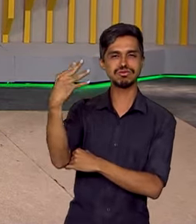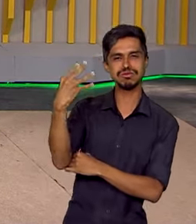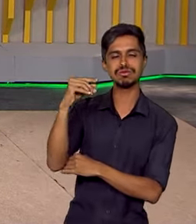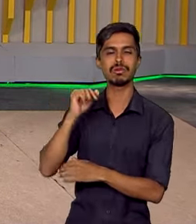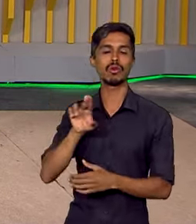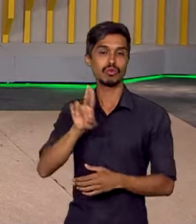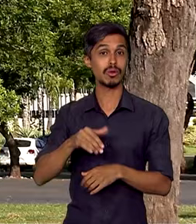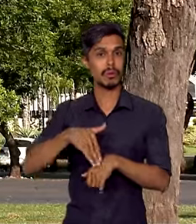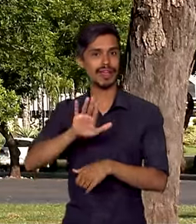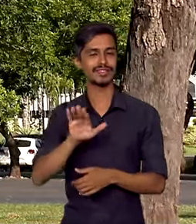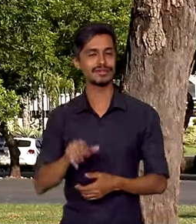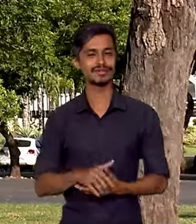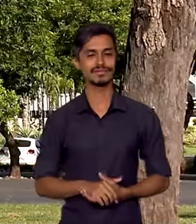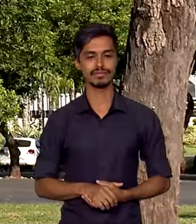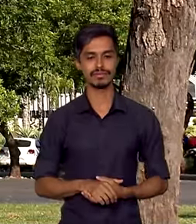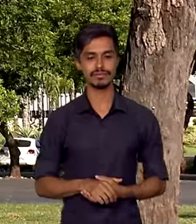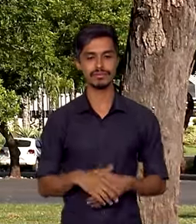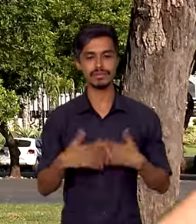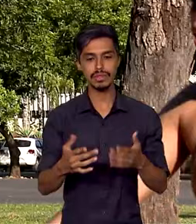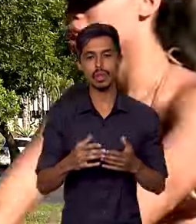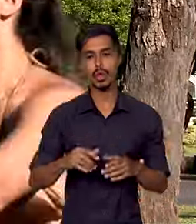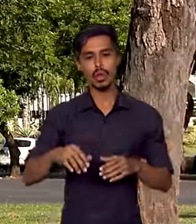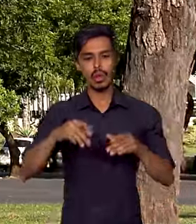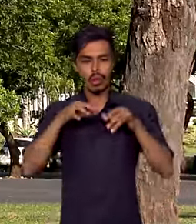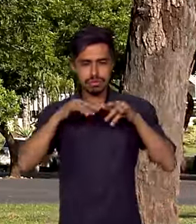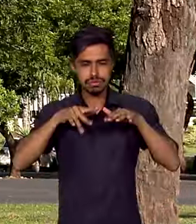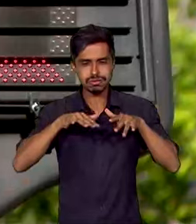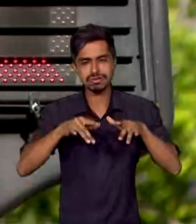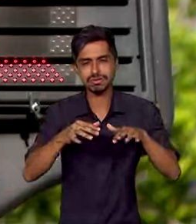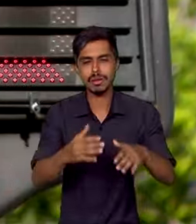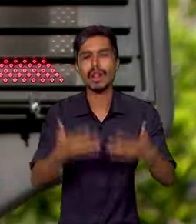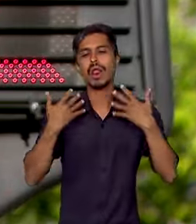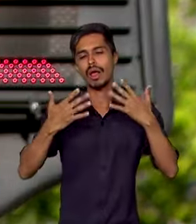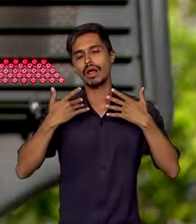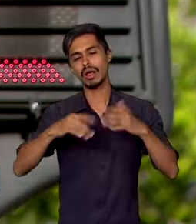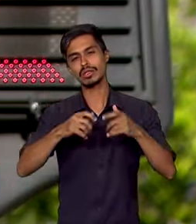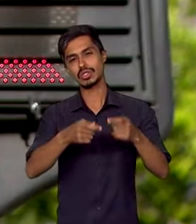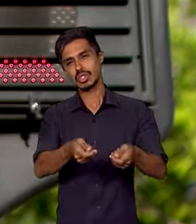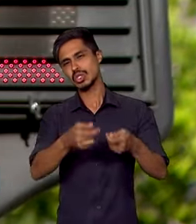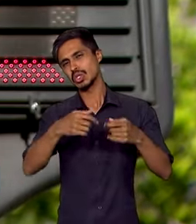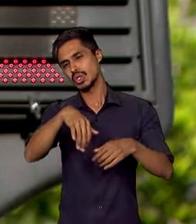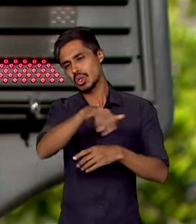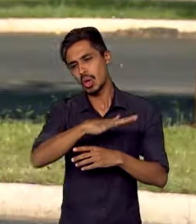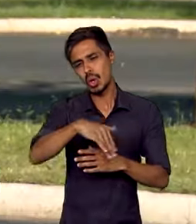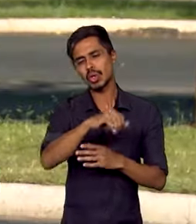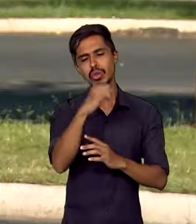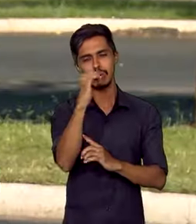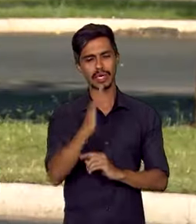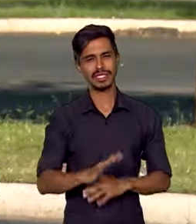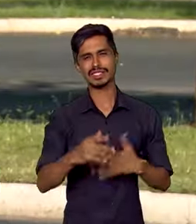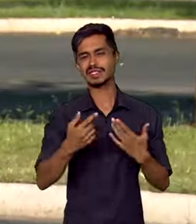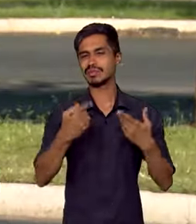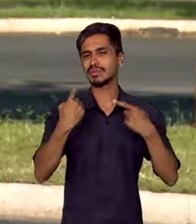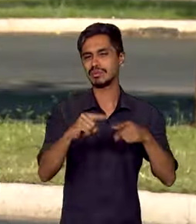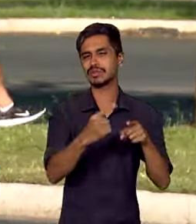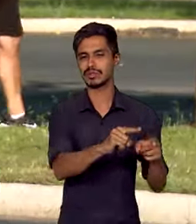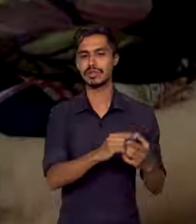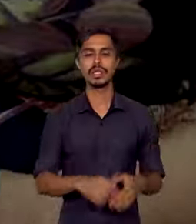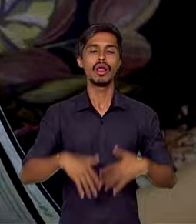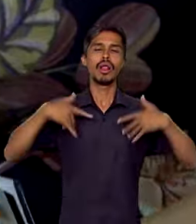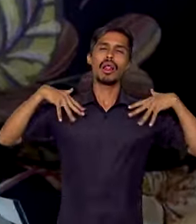dias quentes. A onda de calor está dominando o Brasil. Aumenta a temperatura, aumenta o